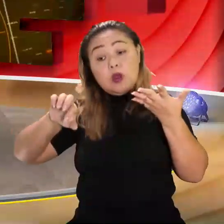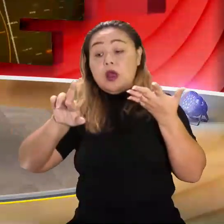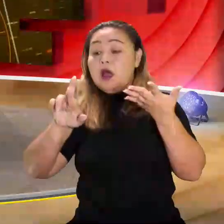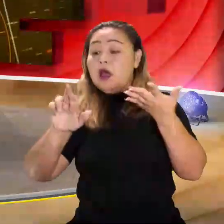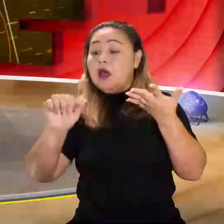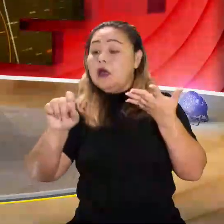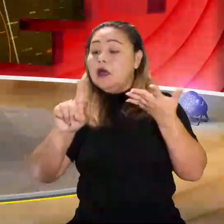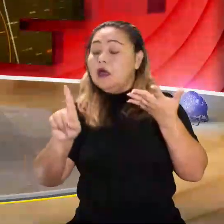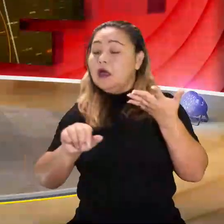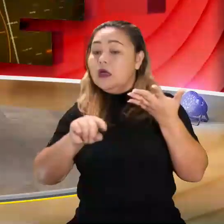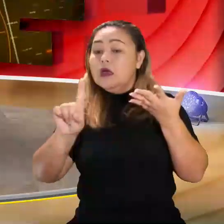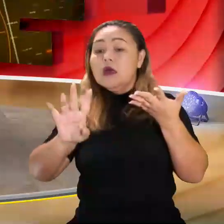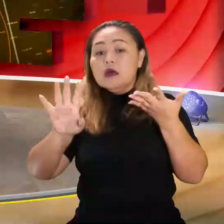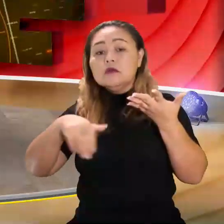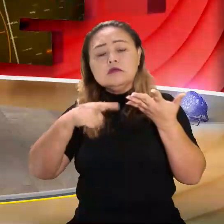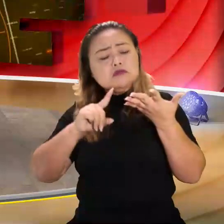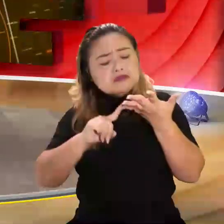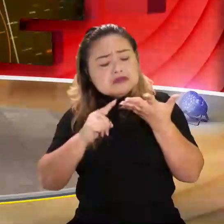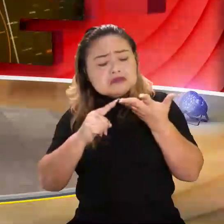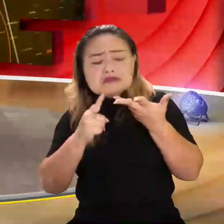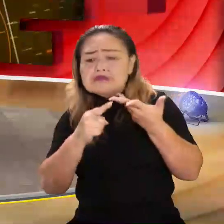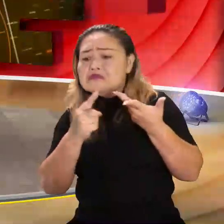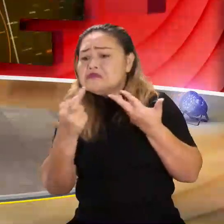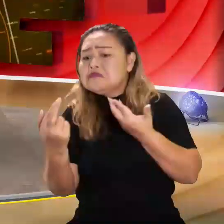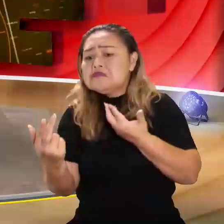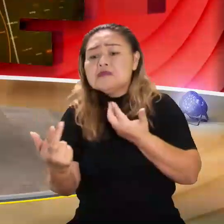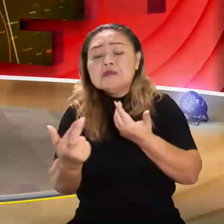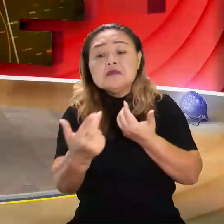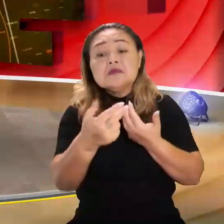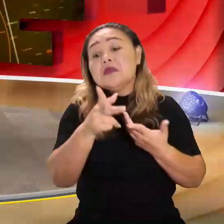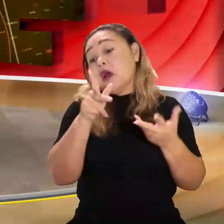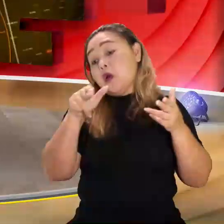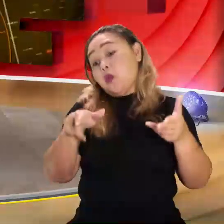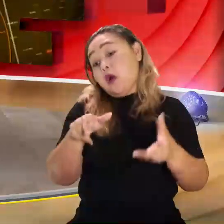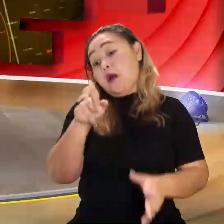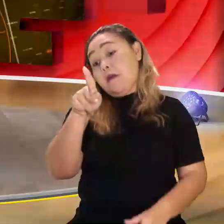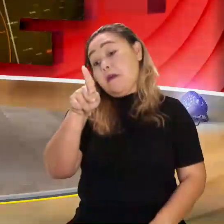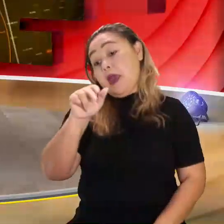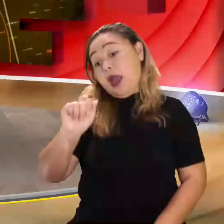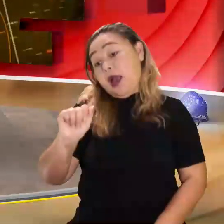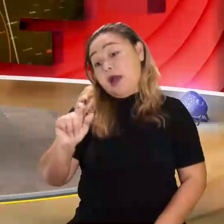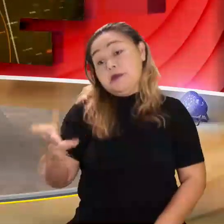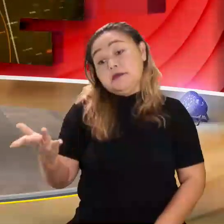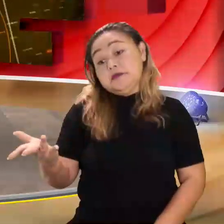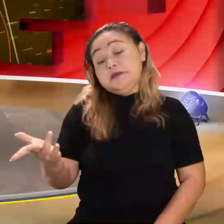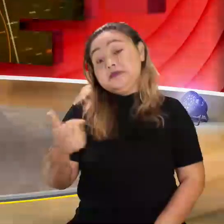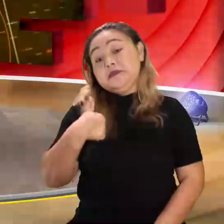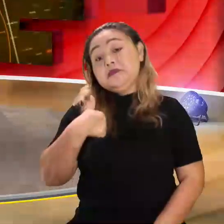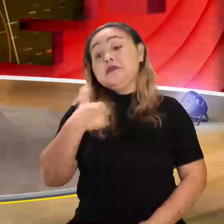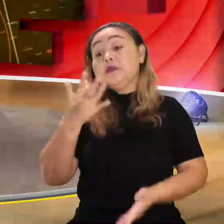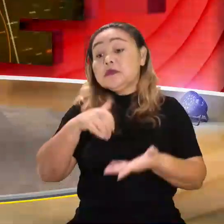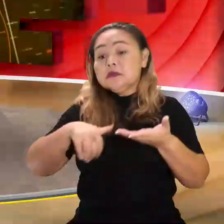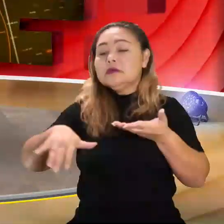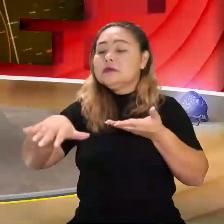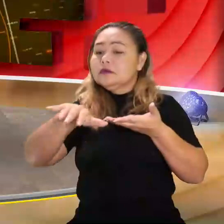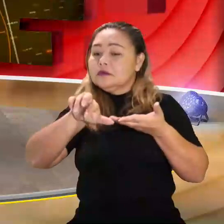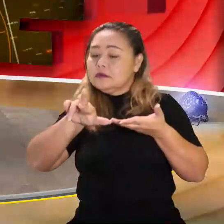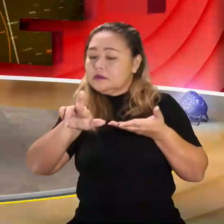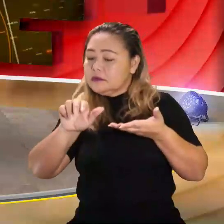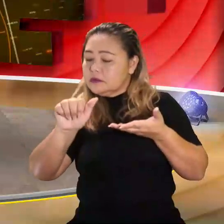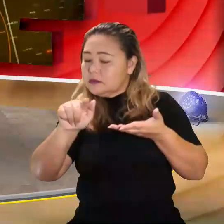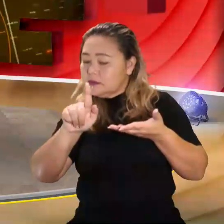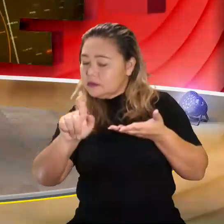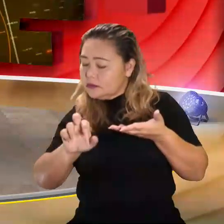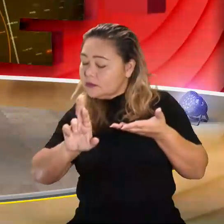as respostas aí. Mas o restante continua na mesma pegada da PA. Só que agora a gente sabe que a parte da razão vem num